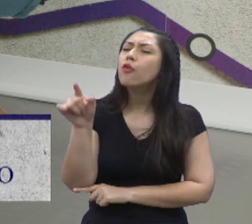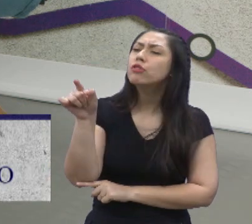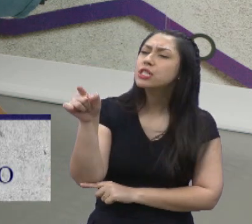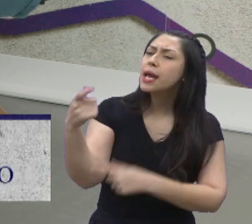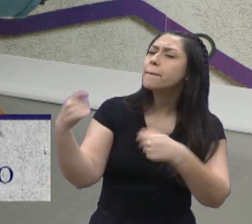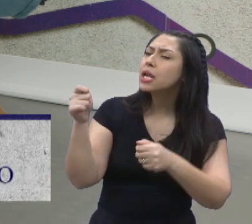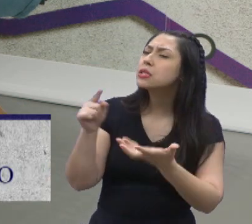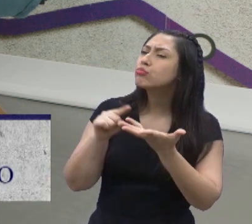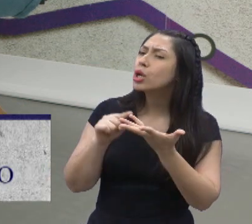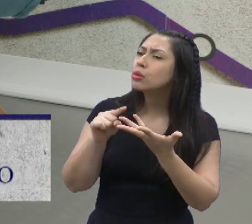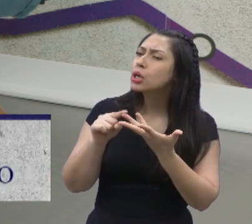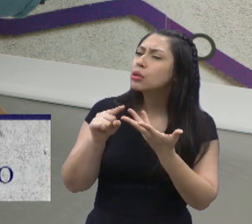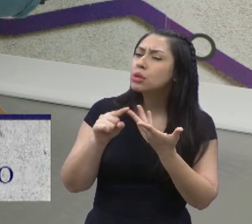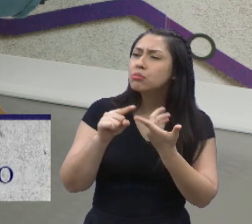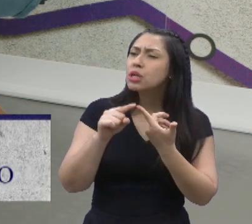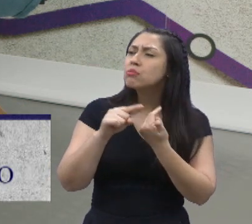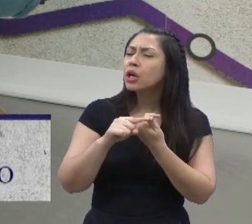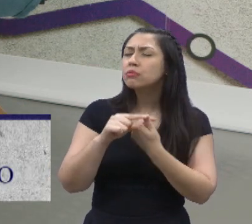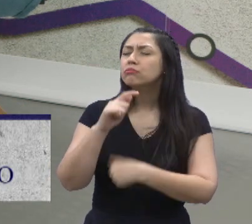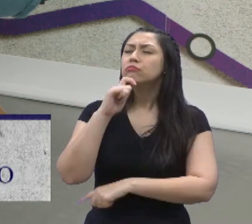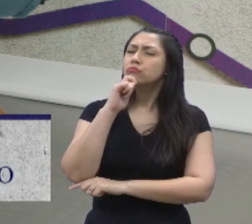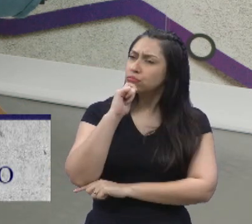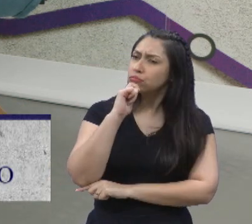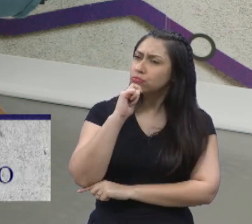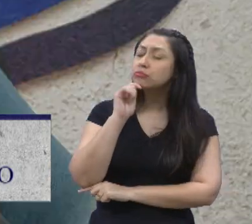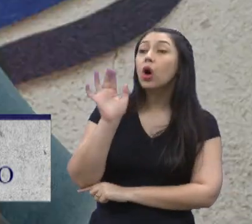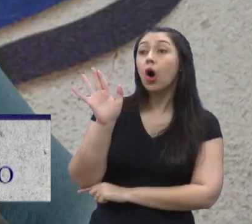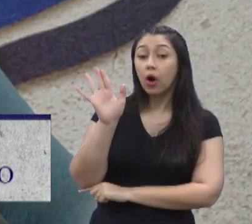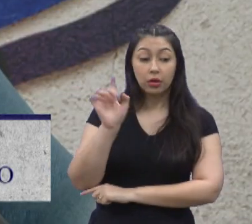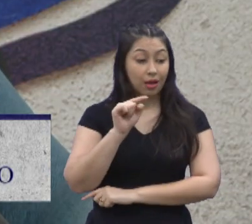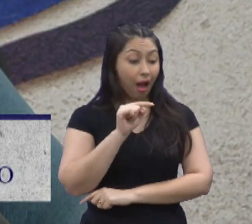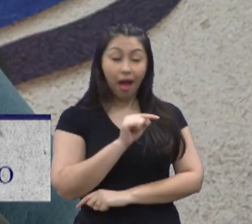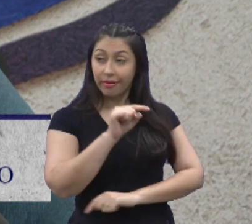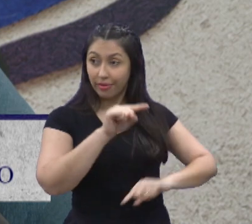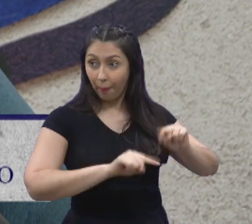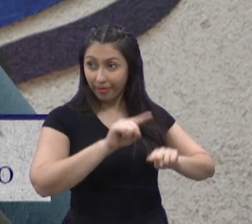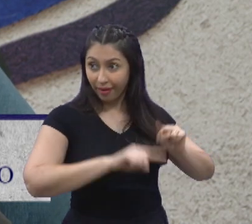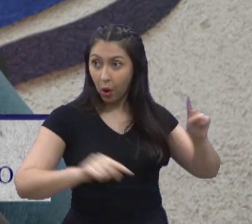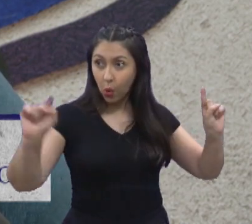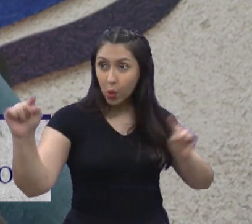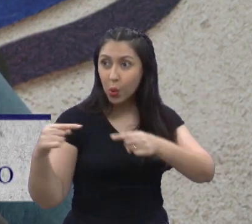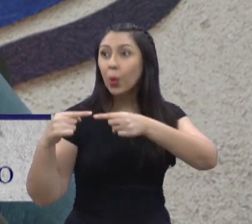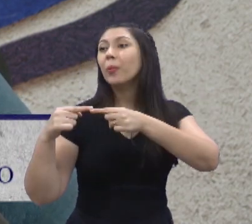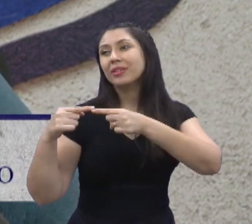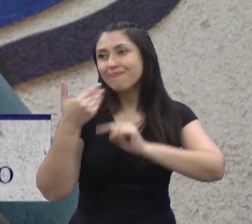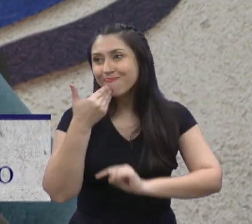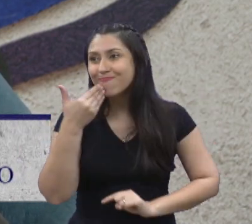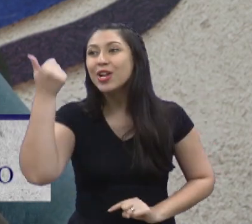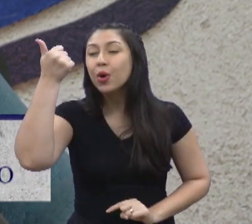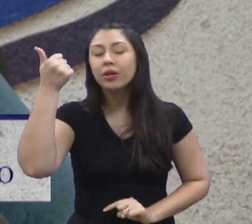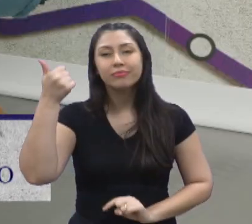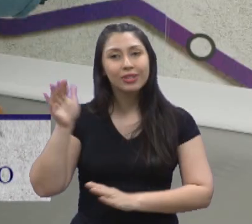você precisa, eu dou uma consultoria para você do que seriam as melhores opções e assim eu te ajudo a tomar uma